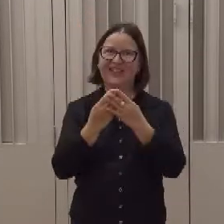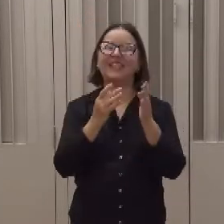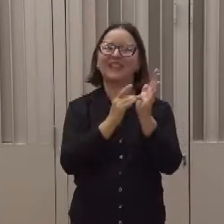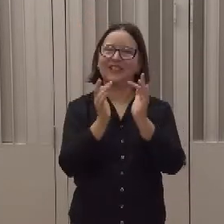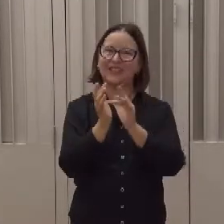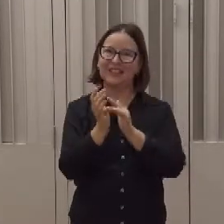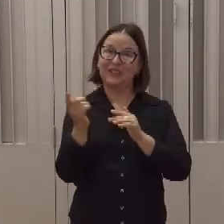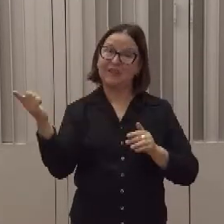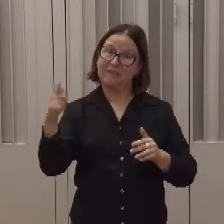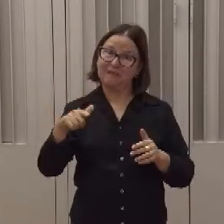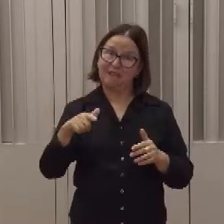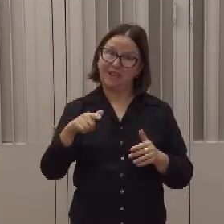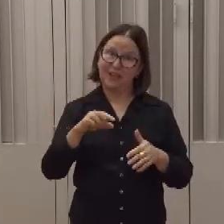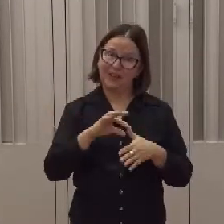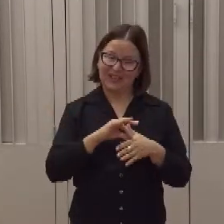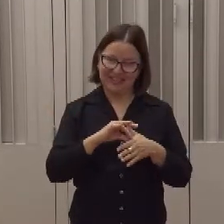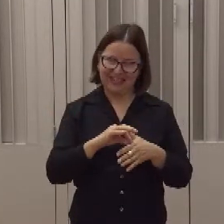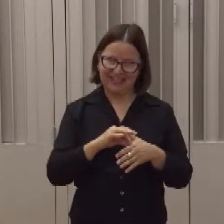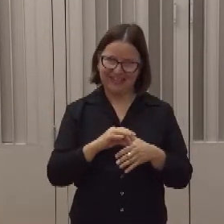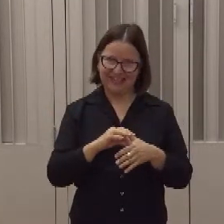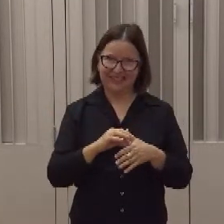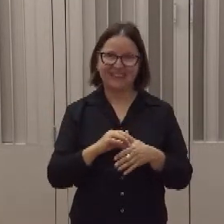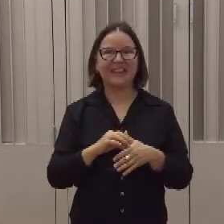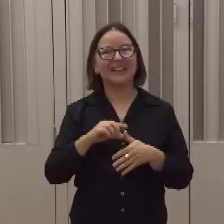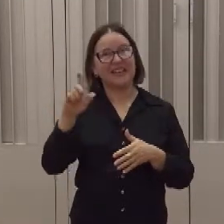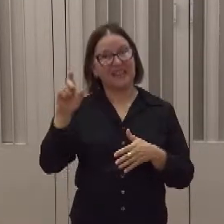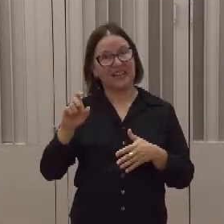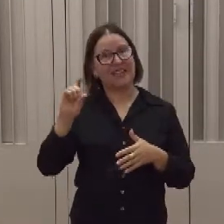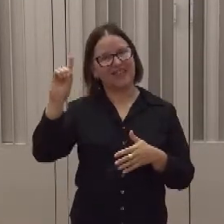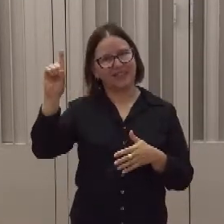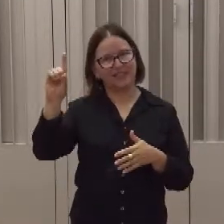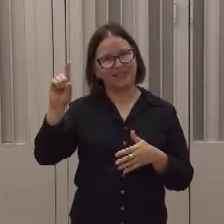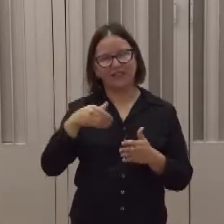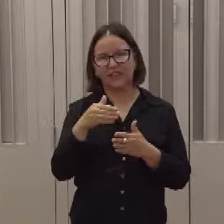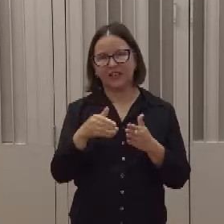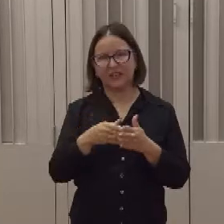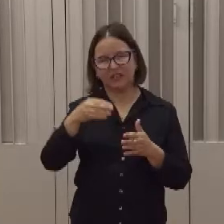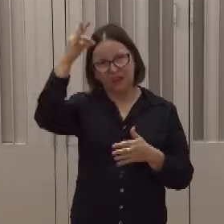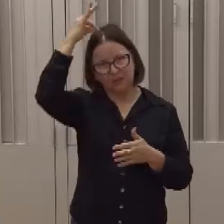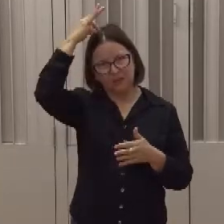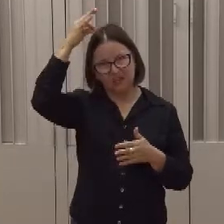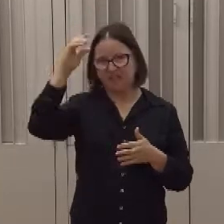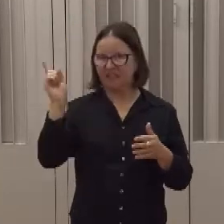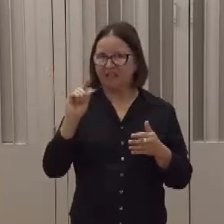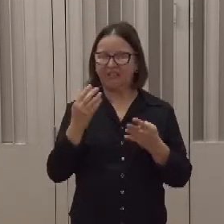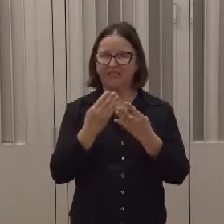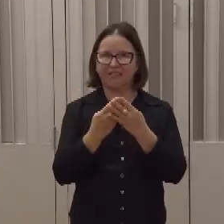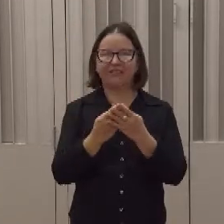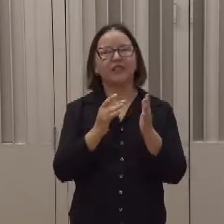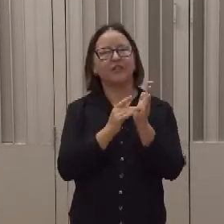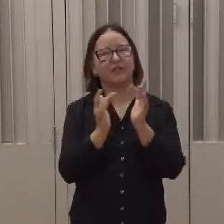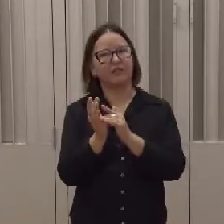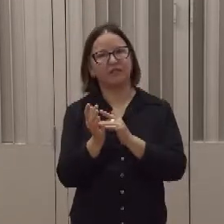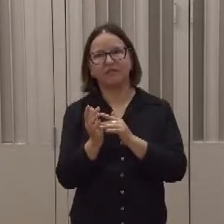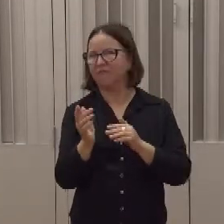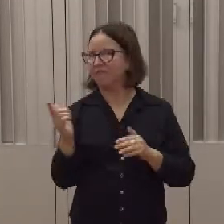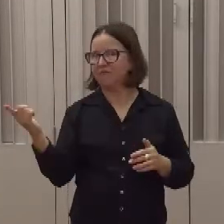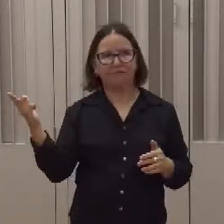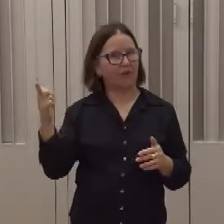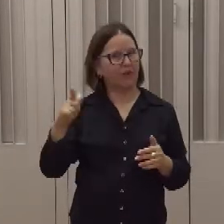Cristo veio em carne é de Deus. E todo espírito que não confessa a Jesus não procede de